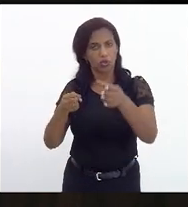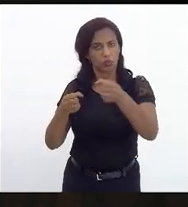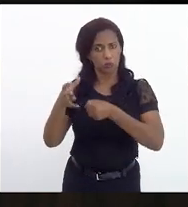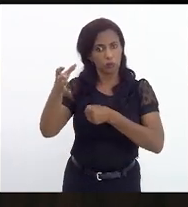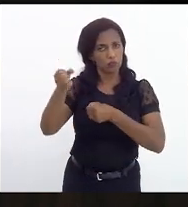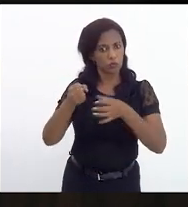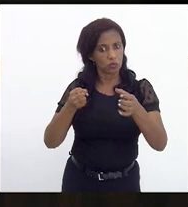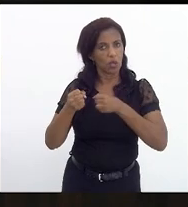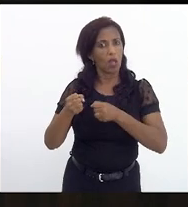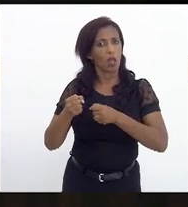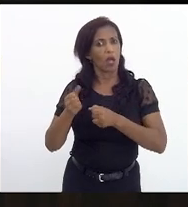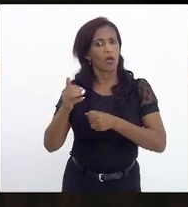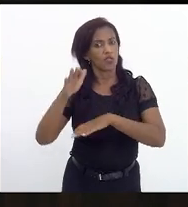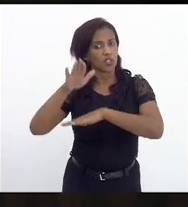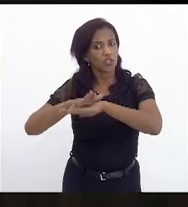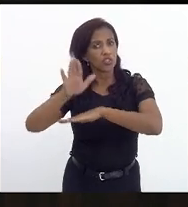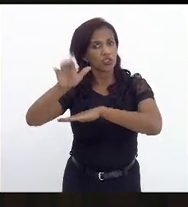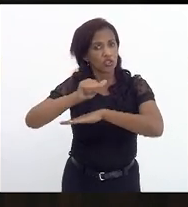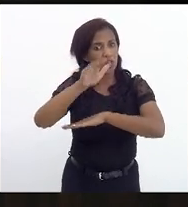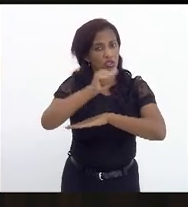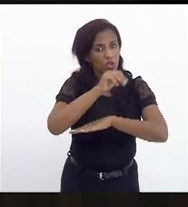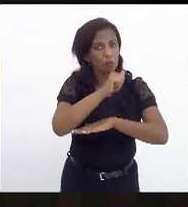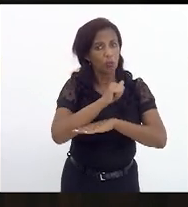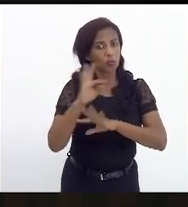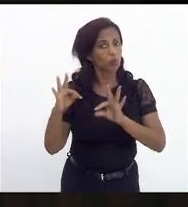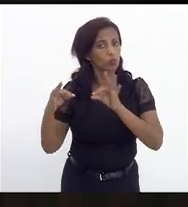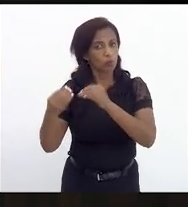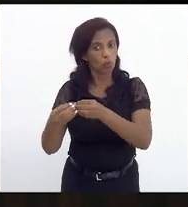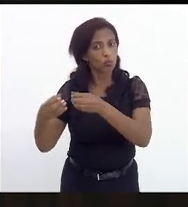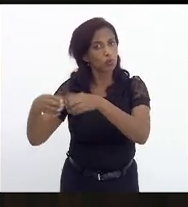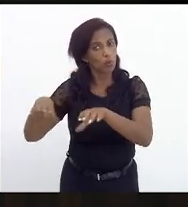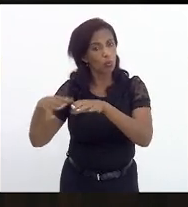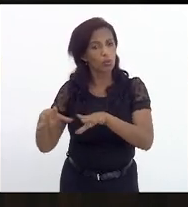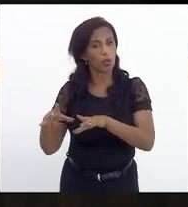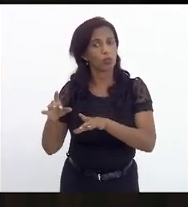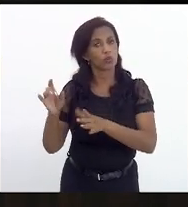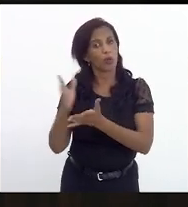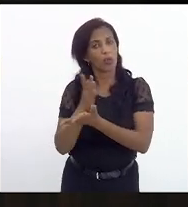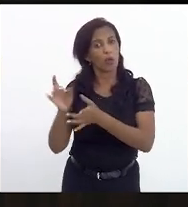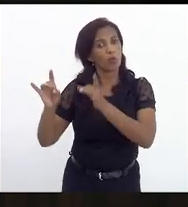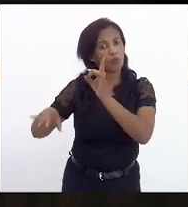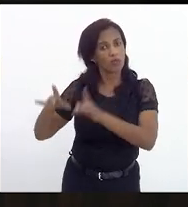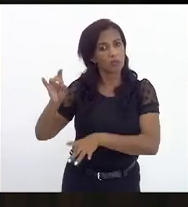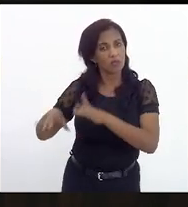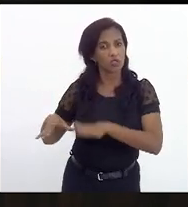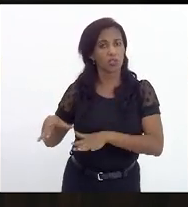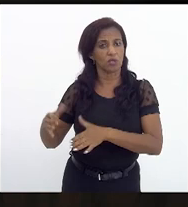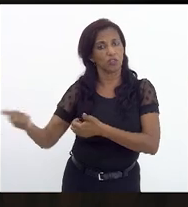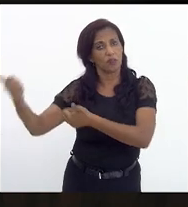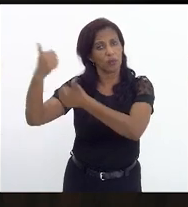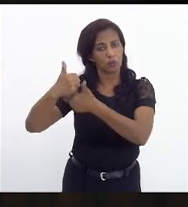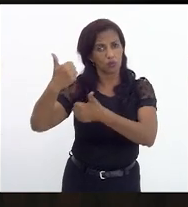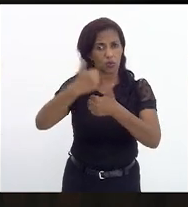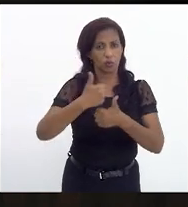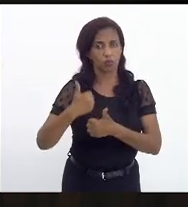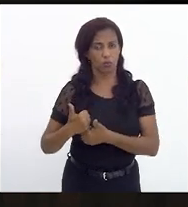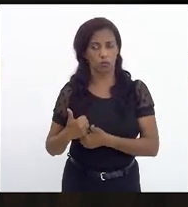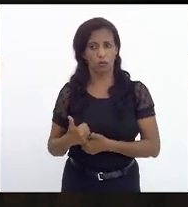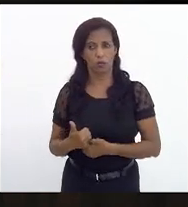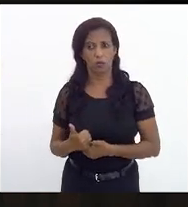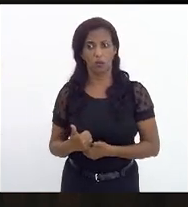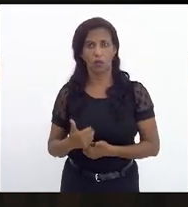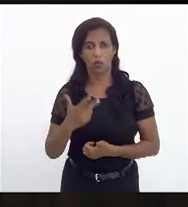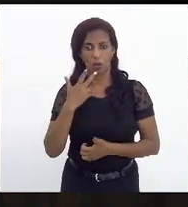todos os concursados. Ocorre que ao longo eles vão saindo. Vão saindo e nós estamos chamando. Presidente. Eu